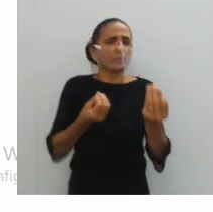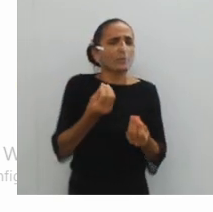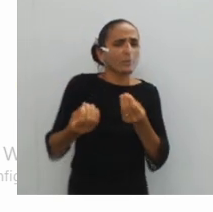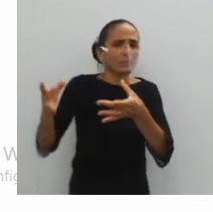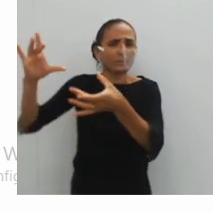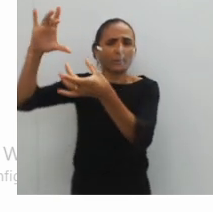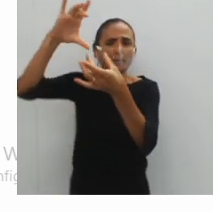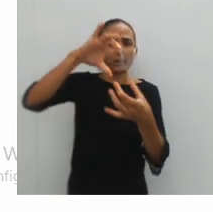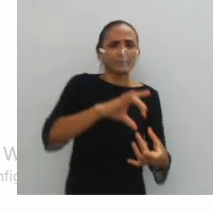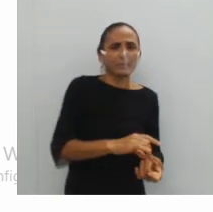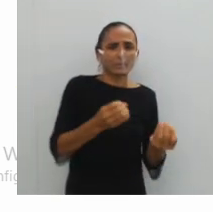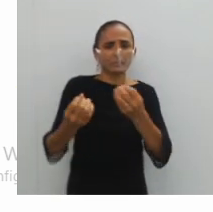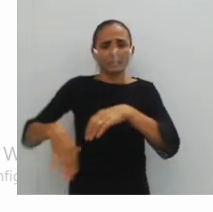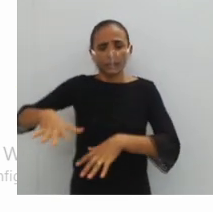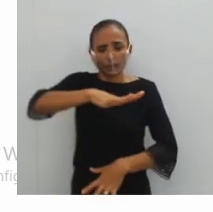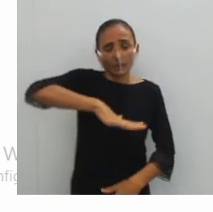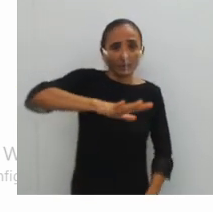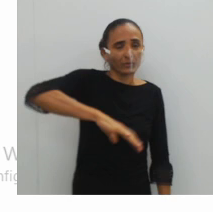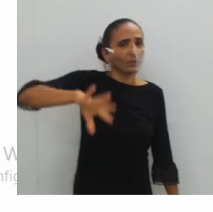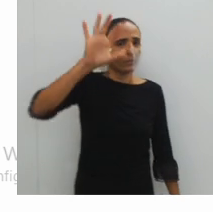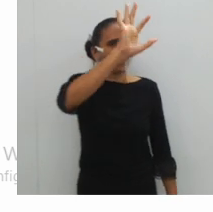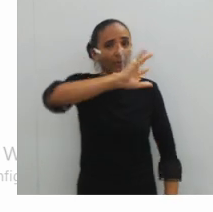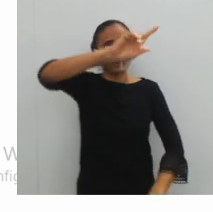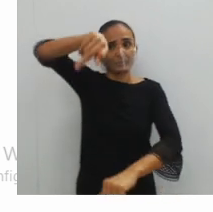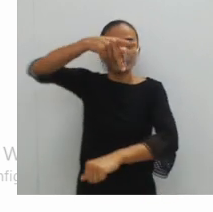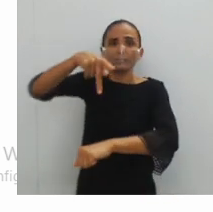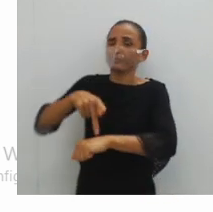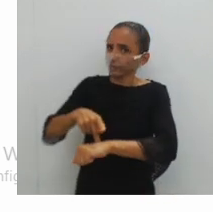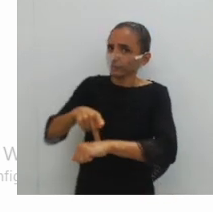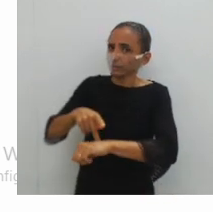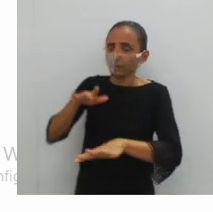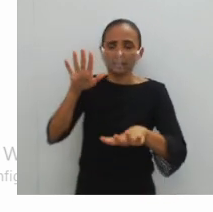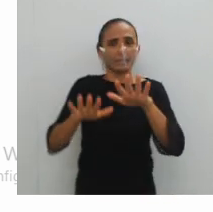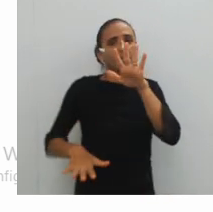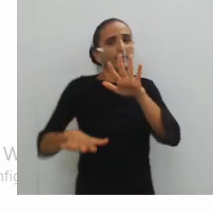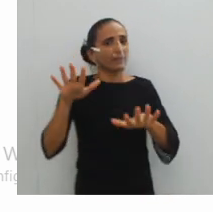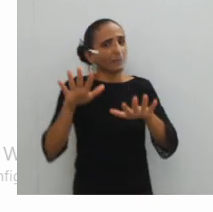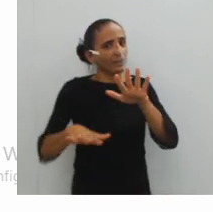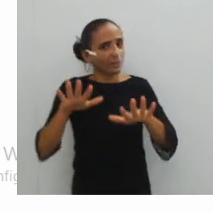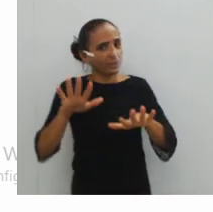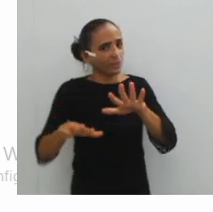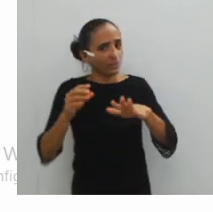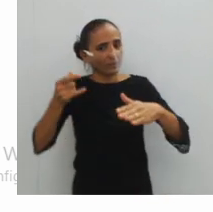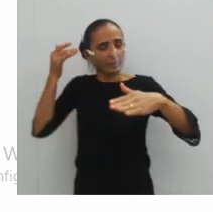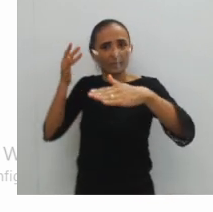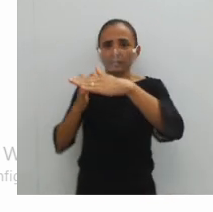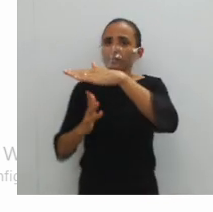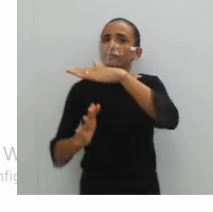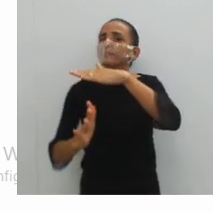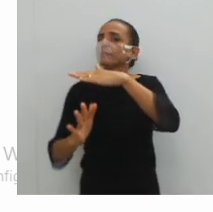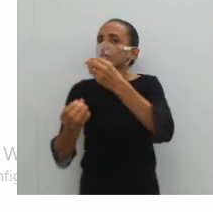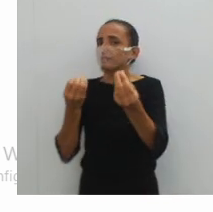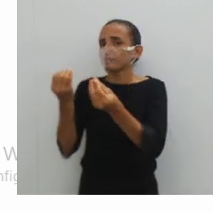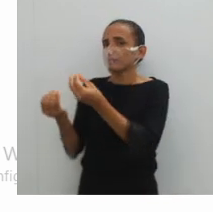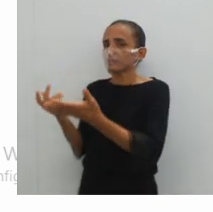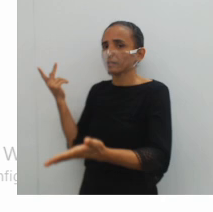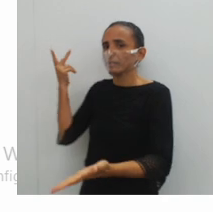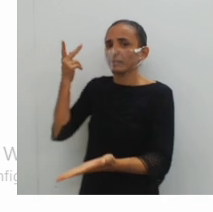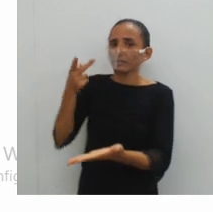de continente, regiões do país. Então, dependendo da escala, a migração ela